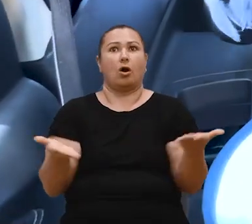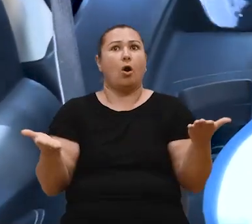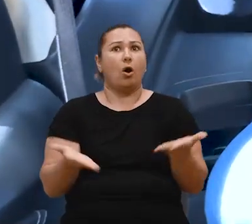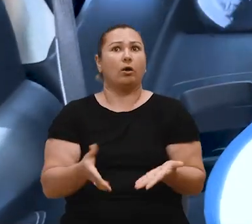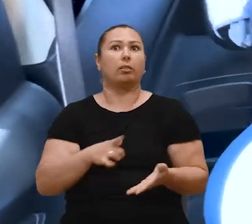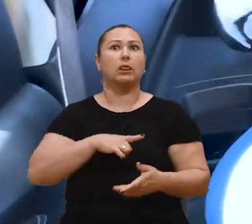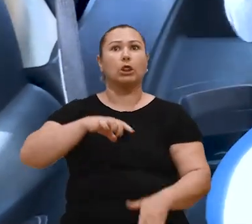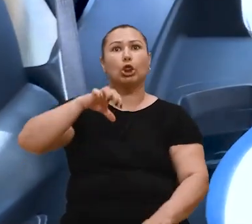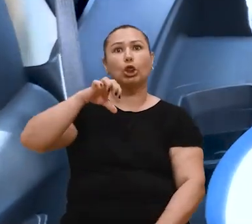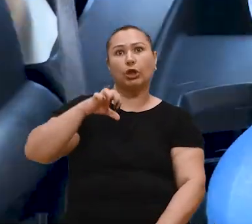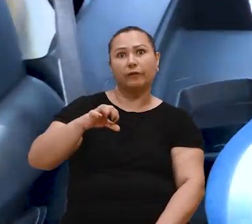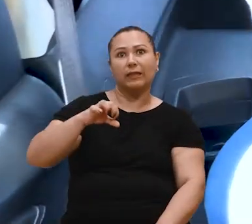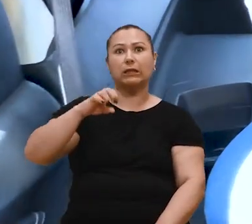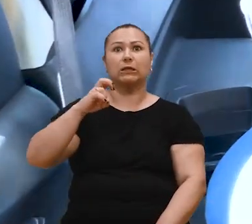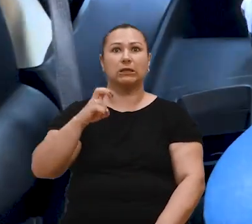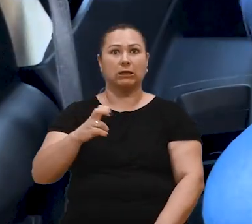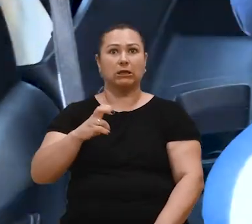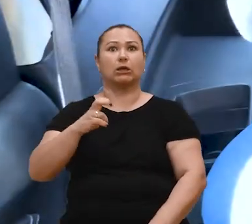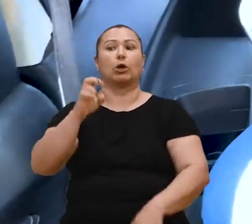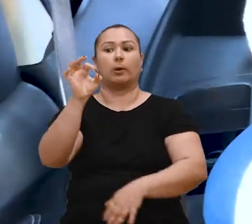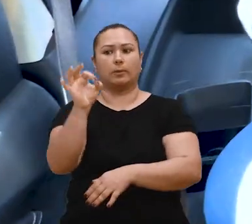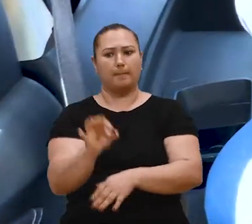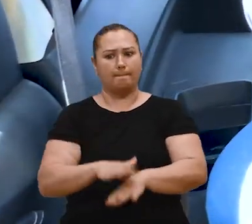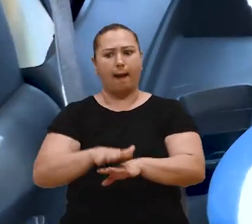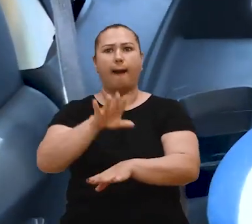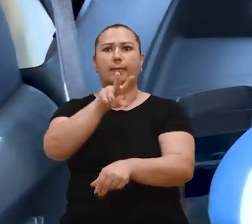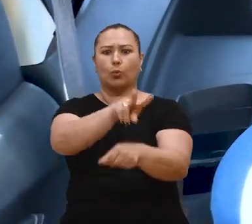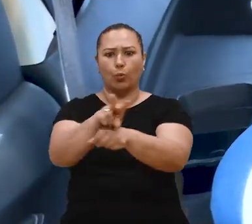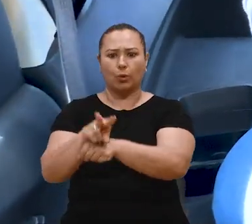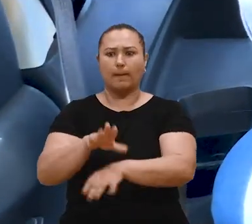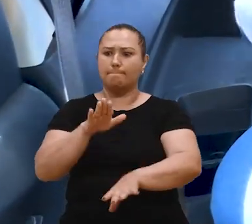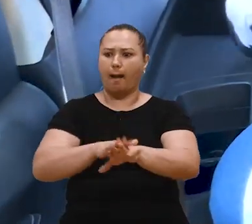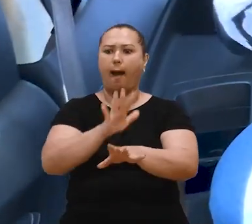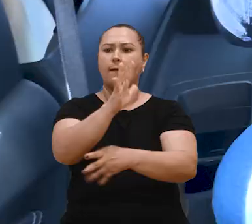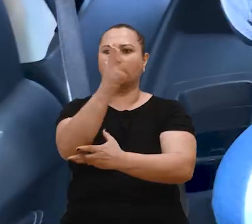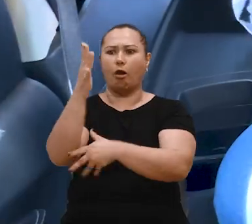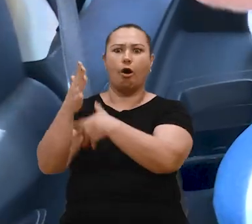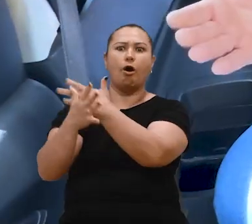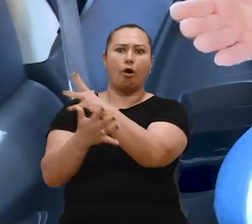temos 95% mais preservação e mais floresta